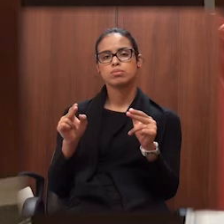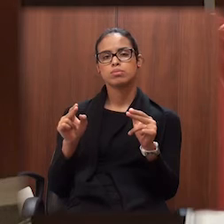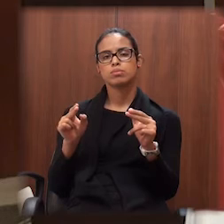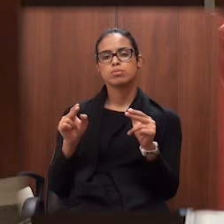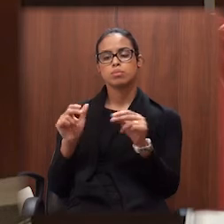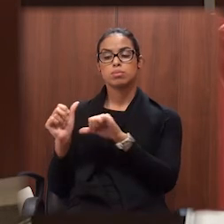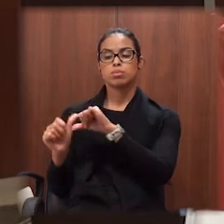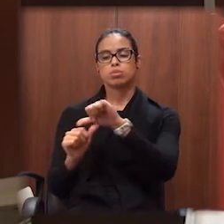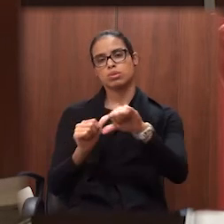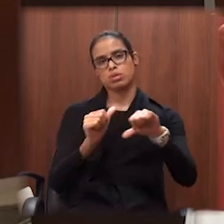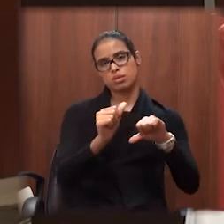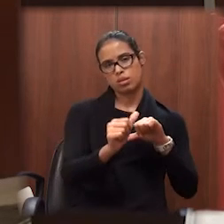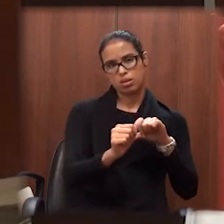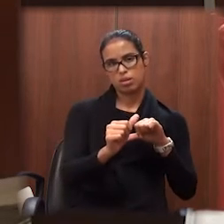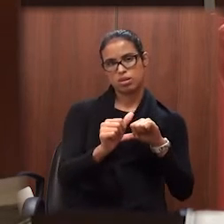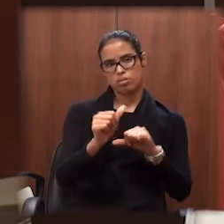mudar